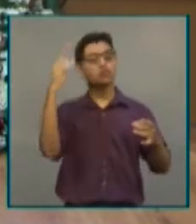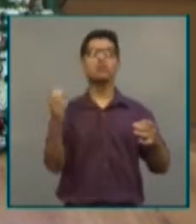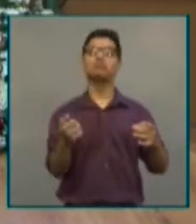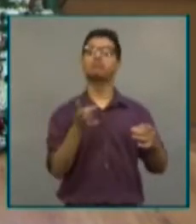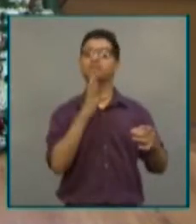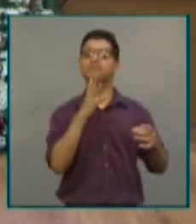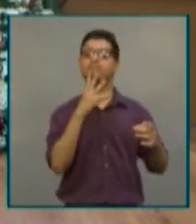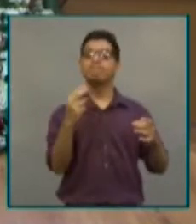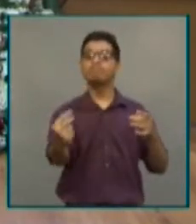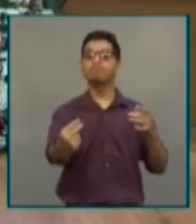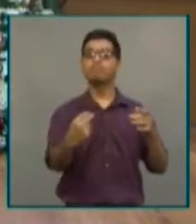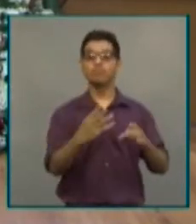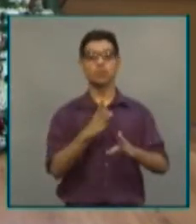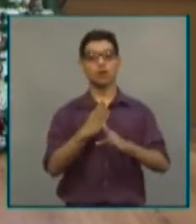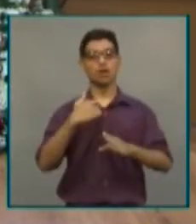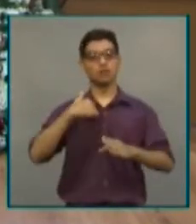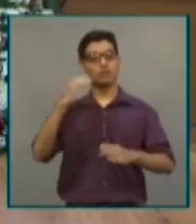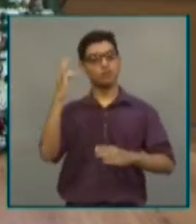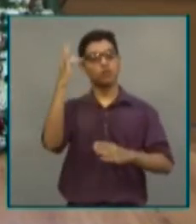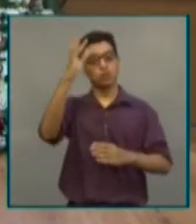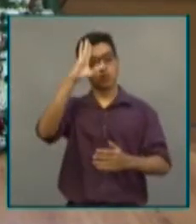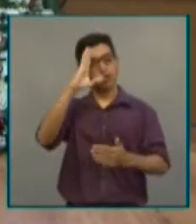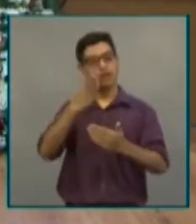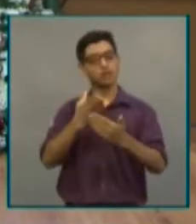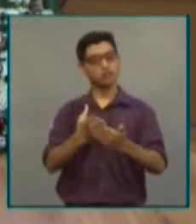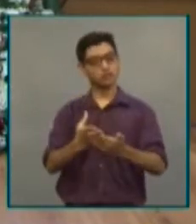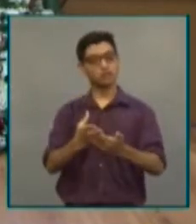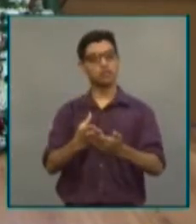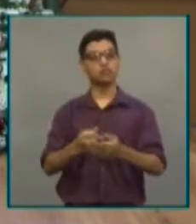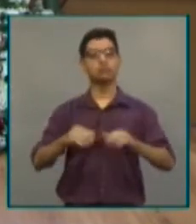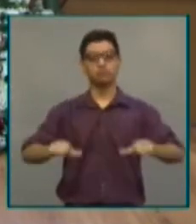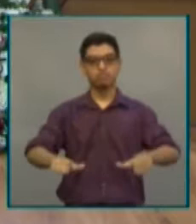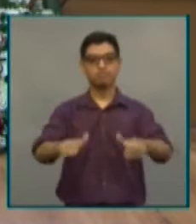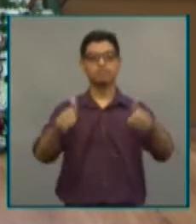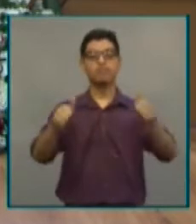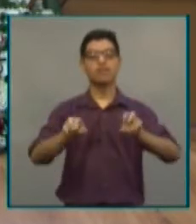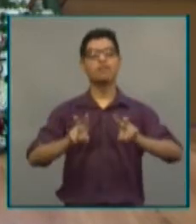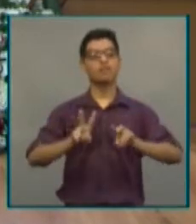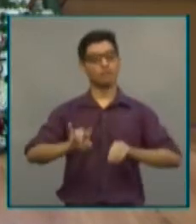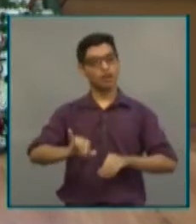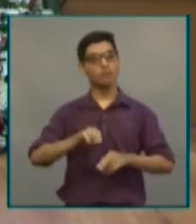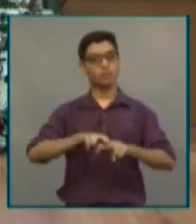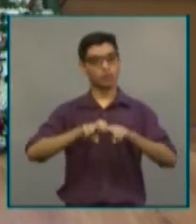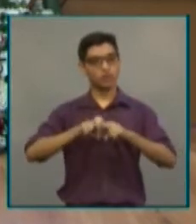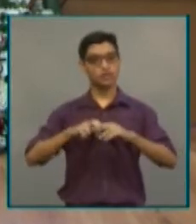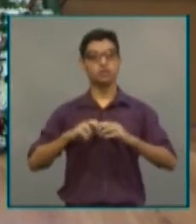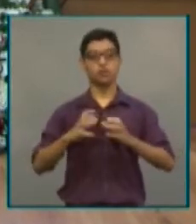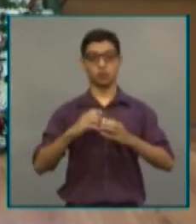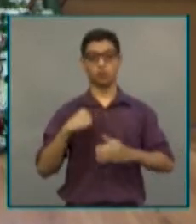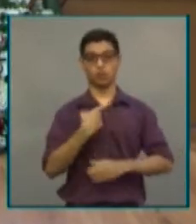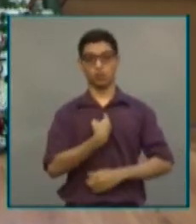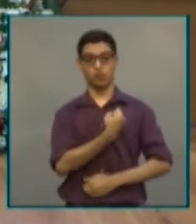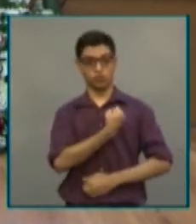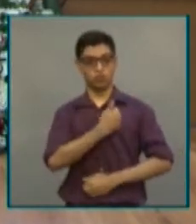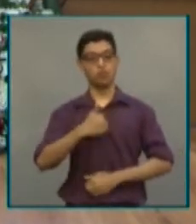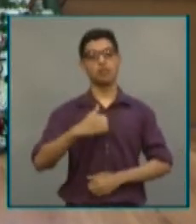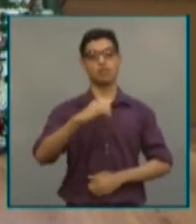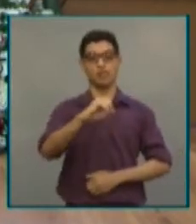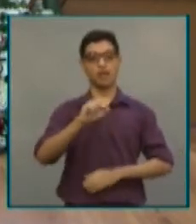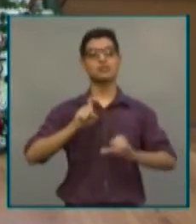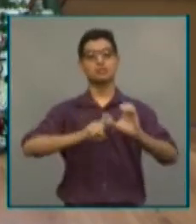acredito em dias melhores para a advocacia. Então, o projeto da Chapa 10 é um projeto de independência,